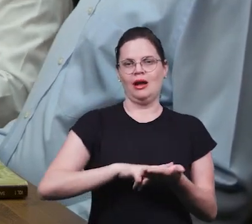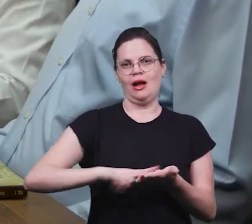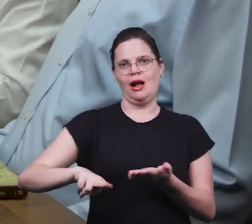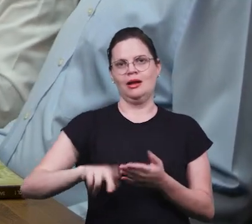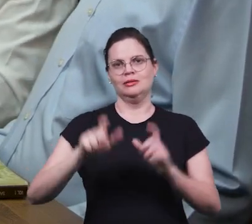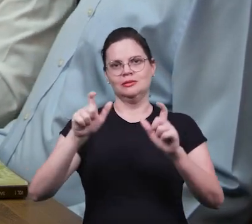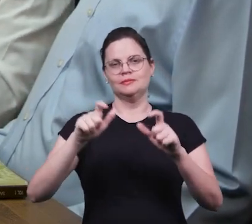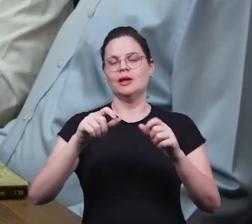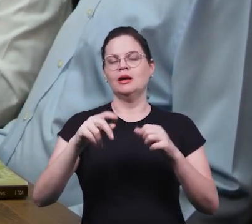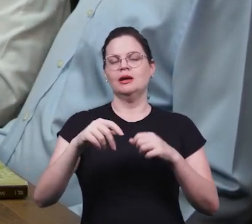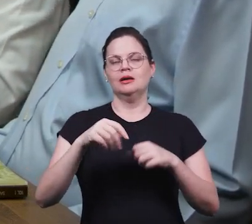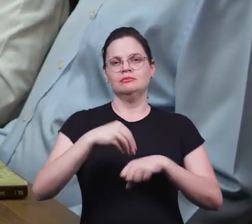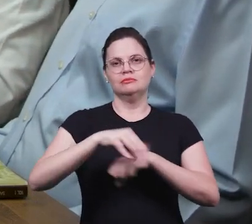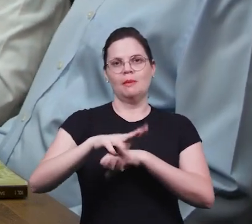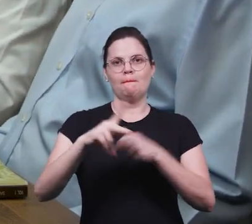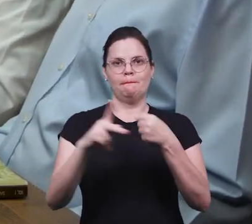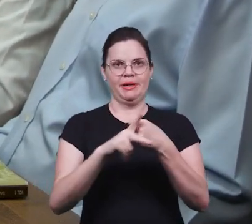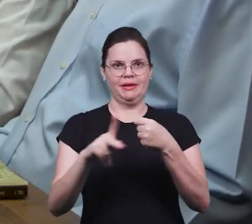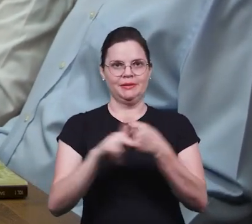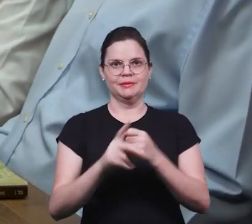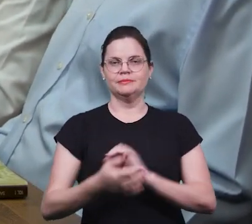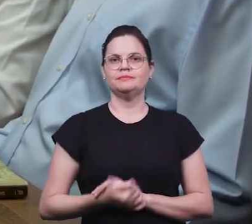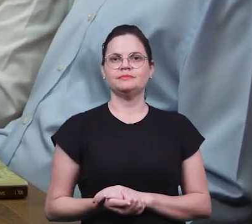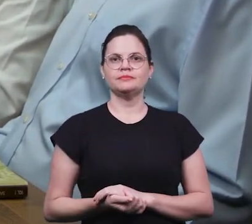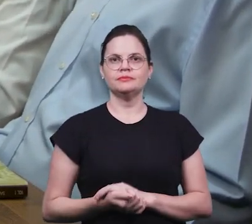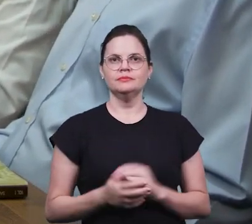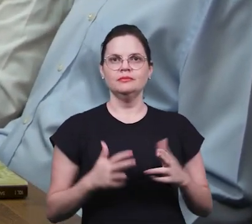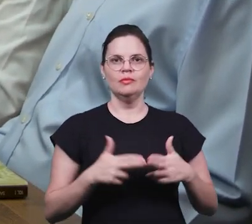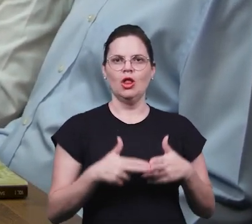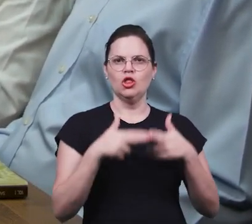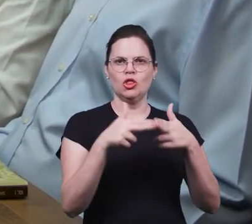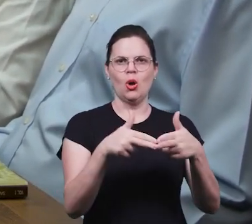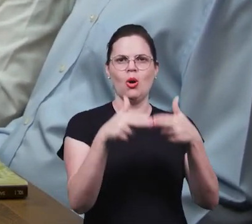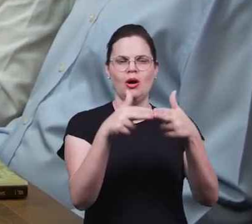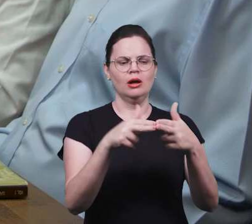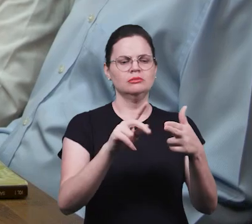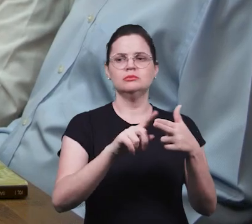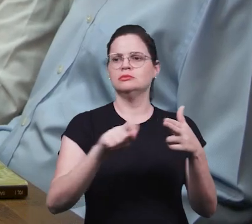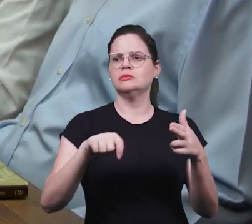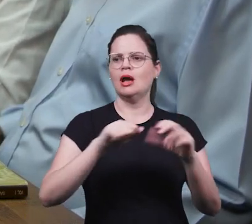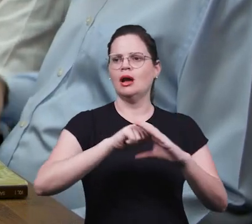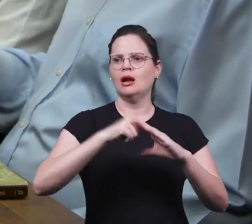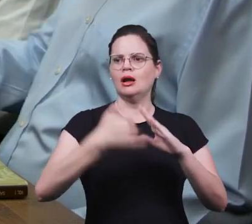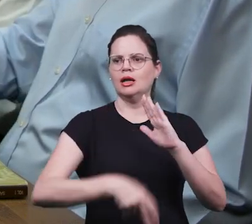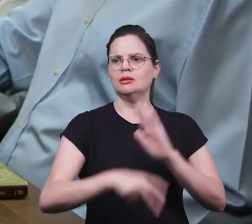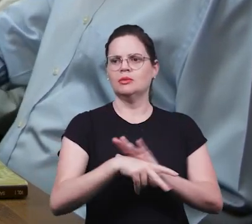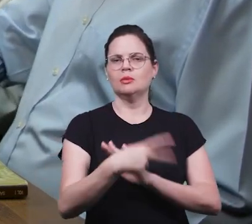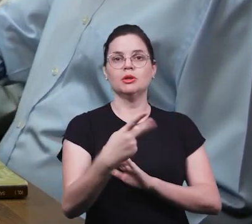agora o capítulo, Noé é chamado de pregoeiro da justiça.